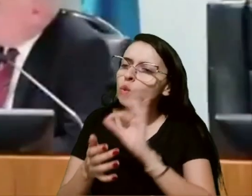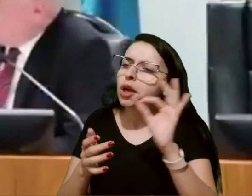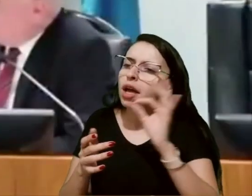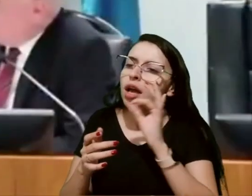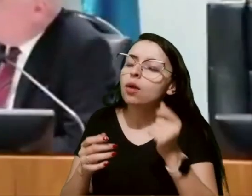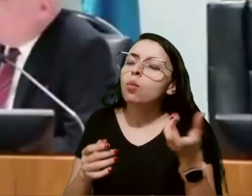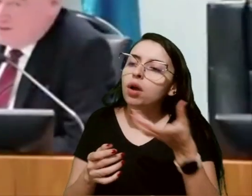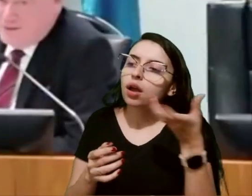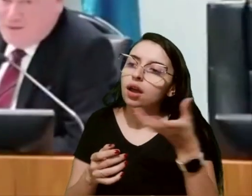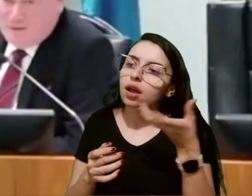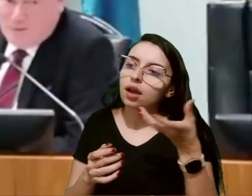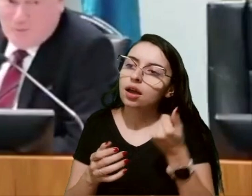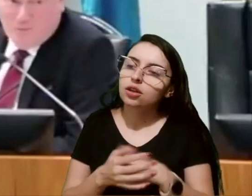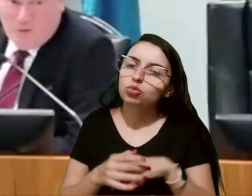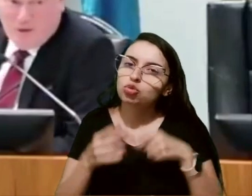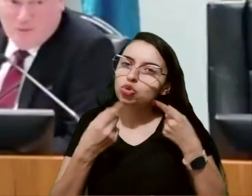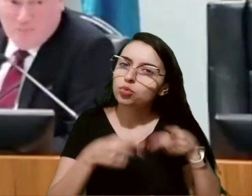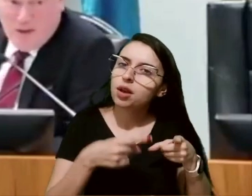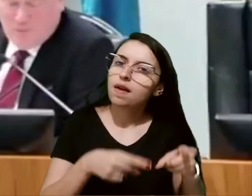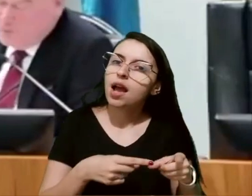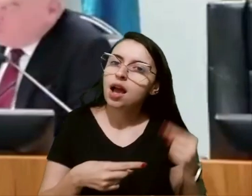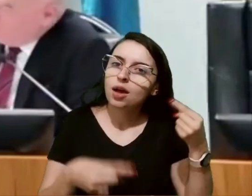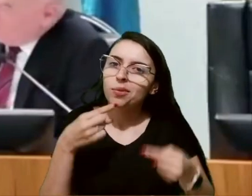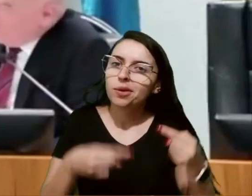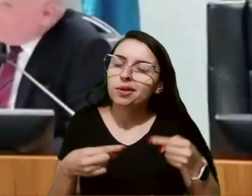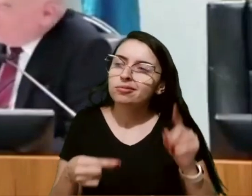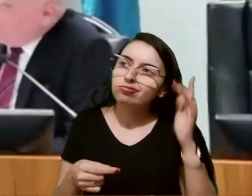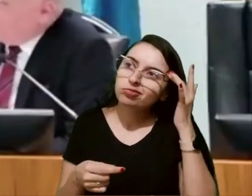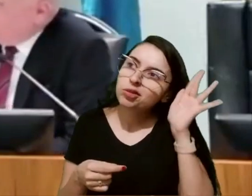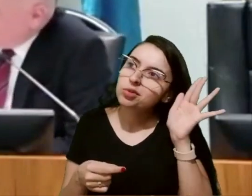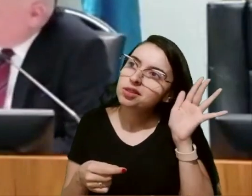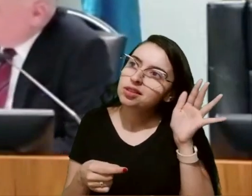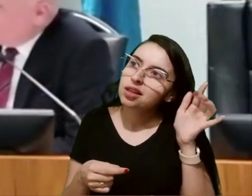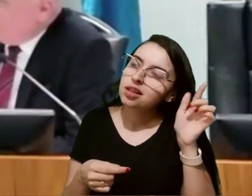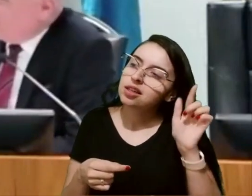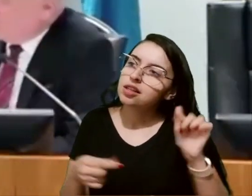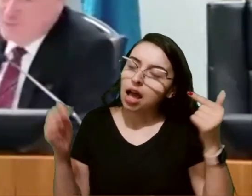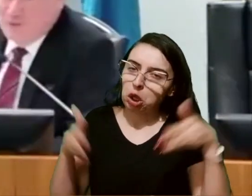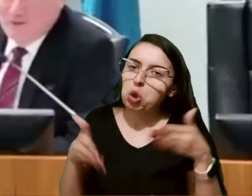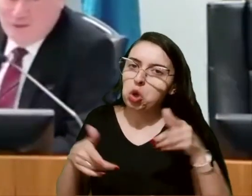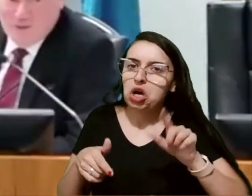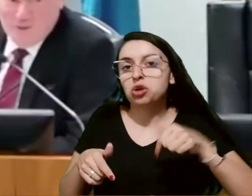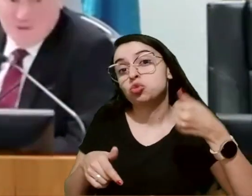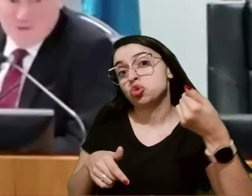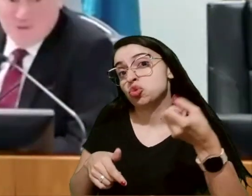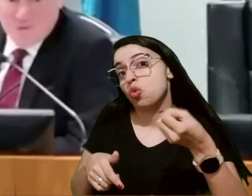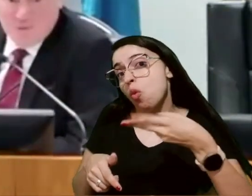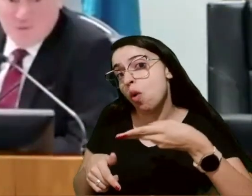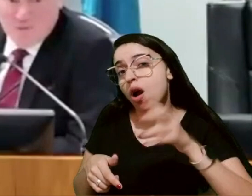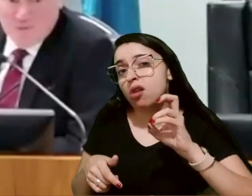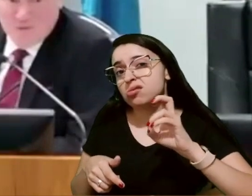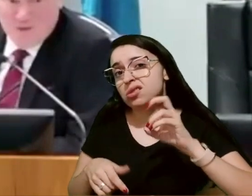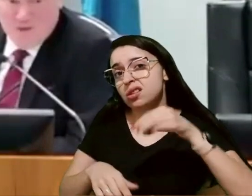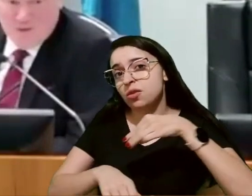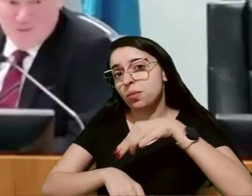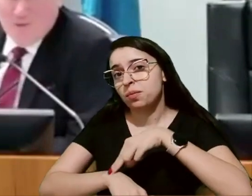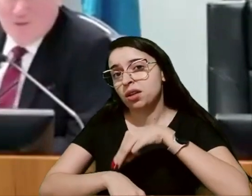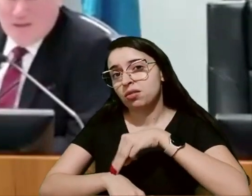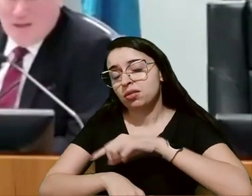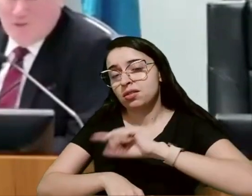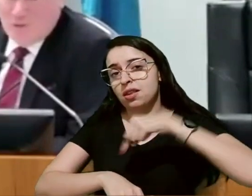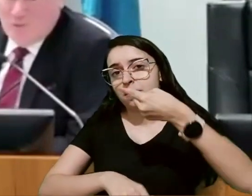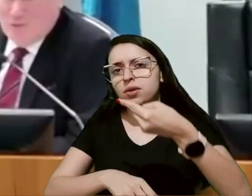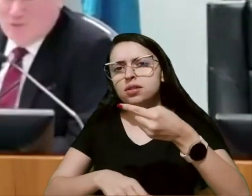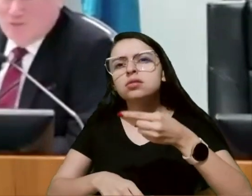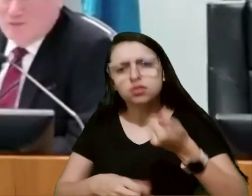a fazer. Quero provocar o debate, mas não sei se eu faço agora ou deixo o suspense para a gente fazer daqui a 5 minutos. Vamos fazer